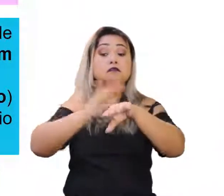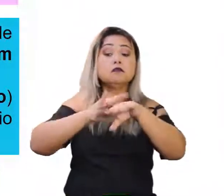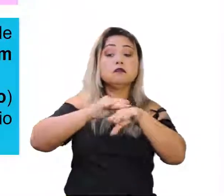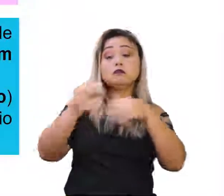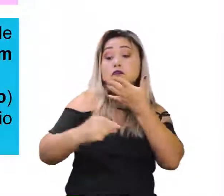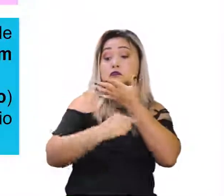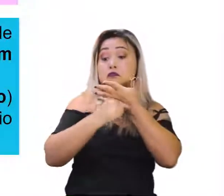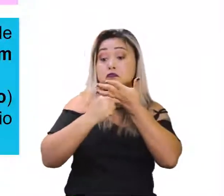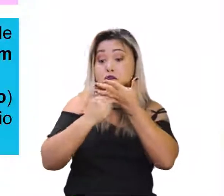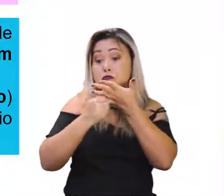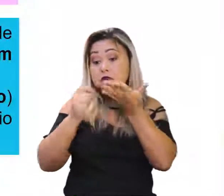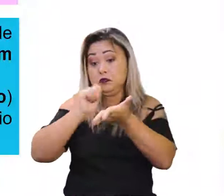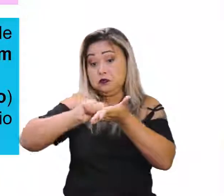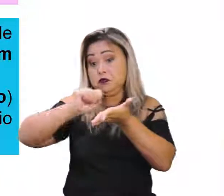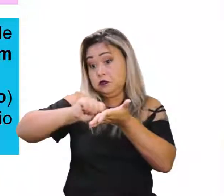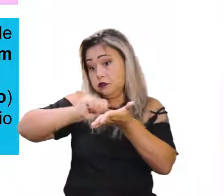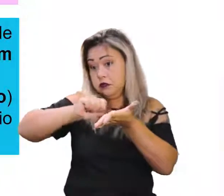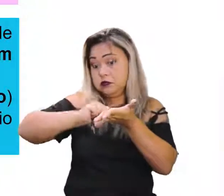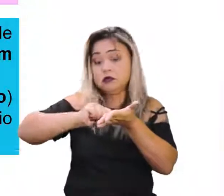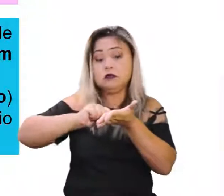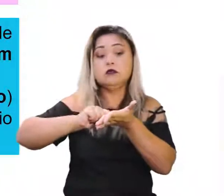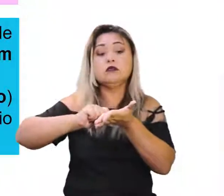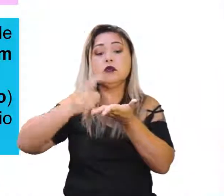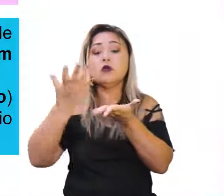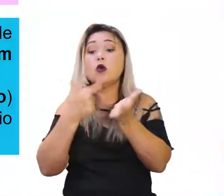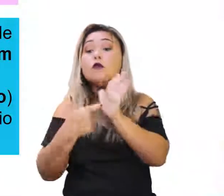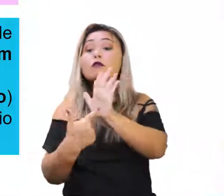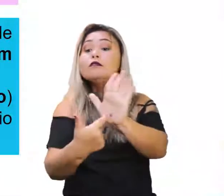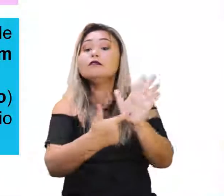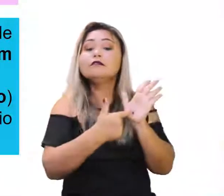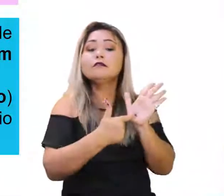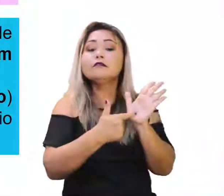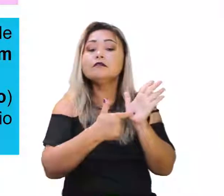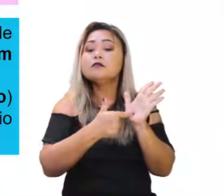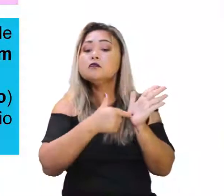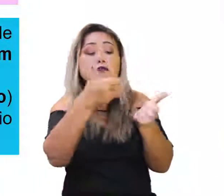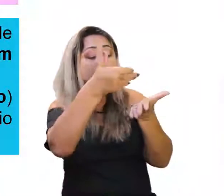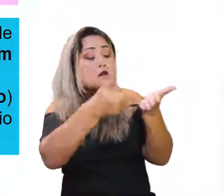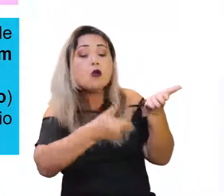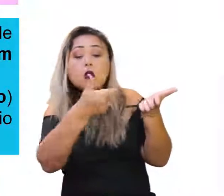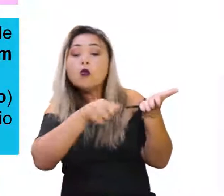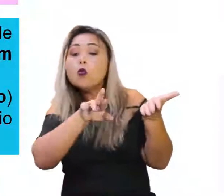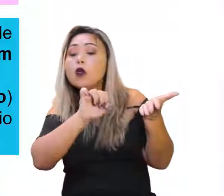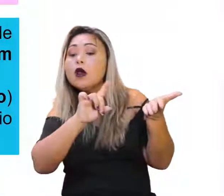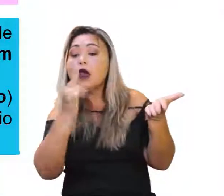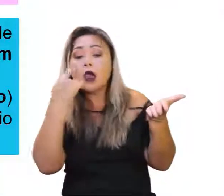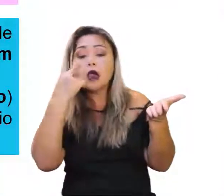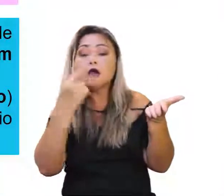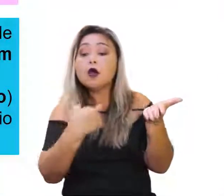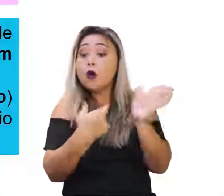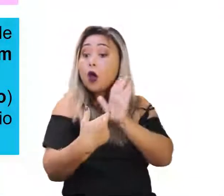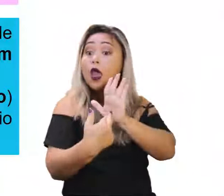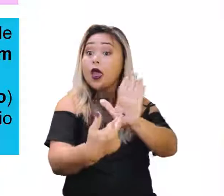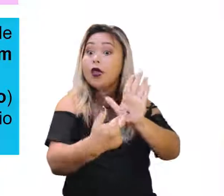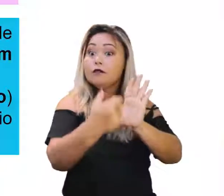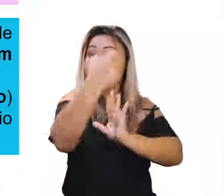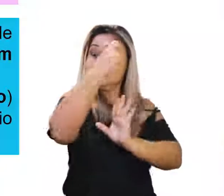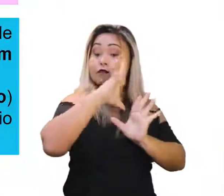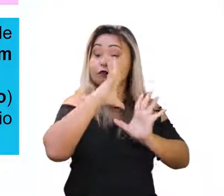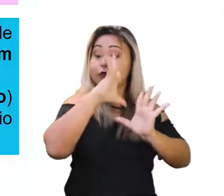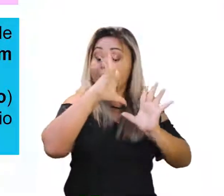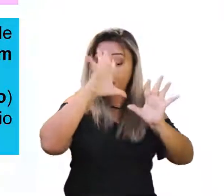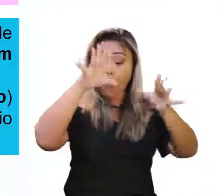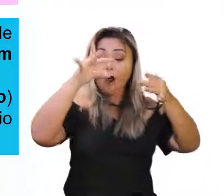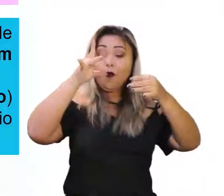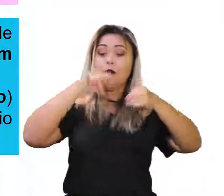que o autor ou dramaturgo deseja expor, né? Ou a sua interpretação real por meio da representação. Como o